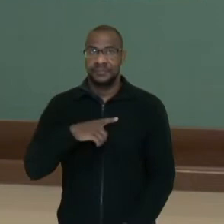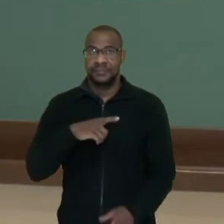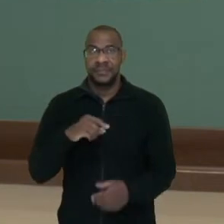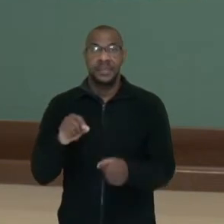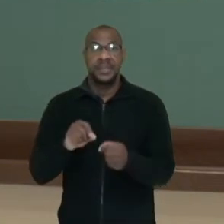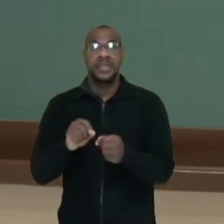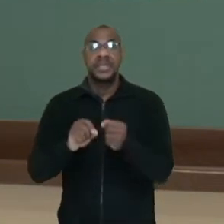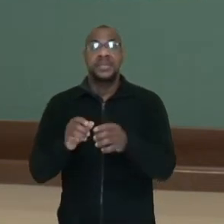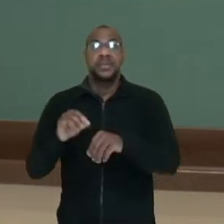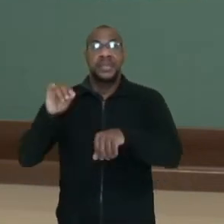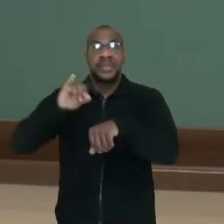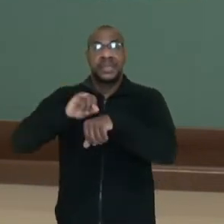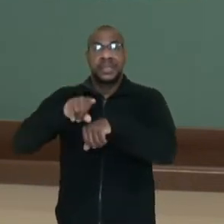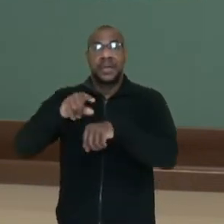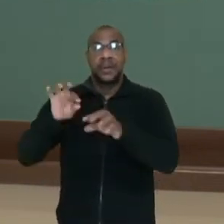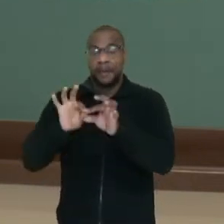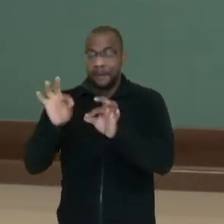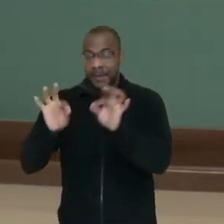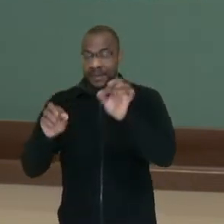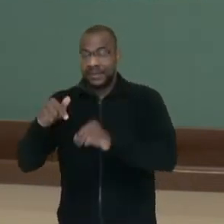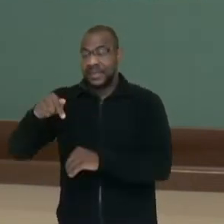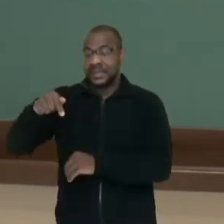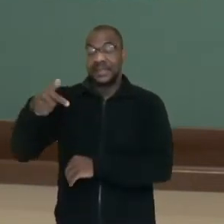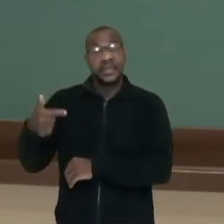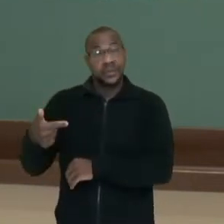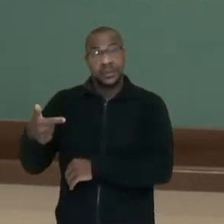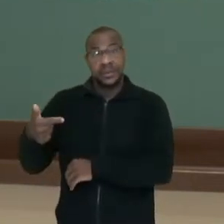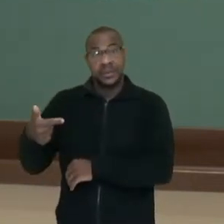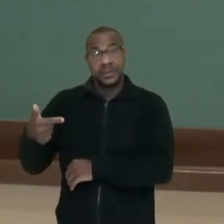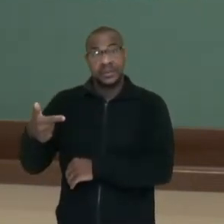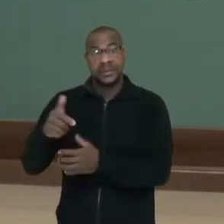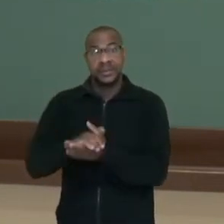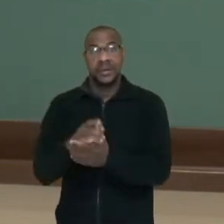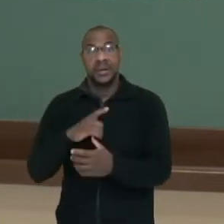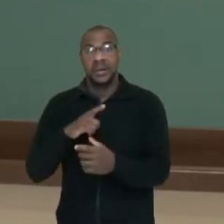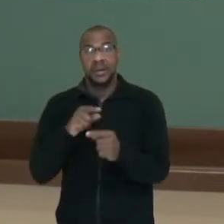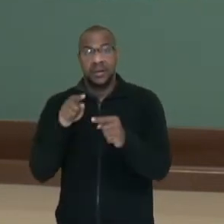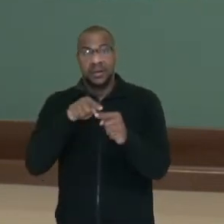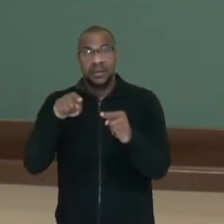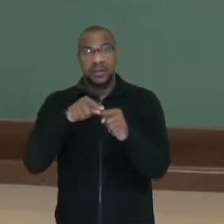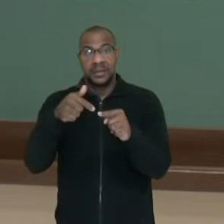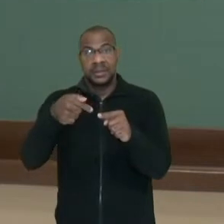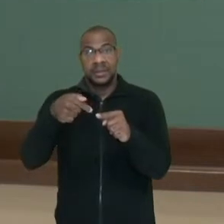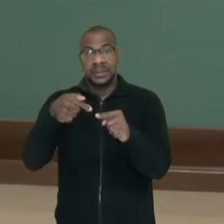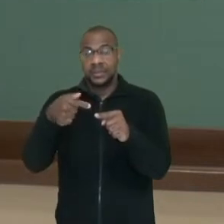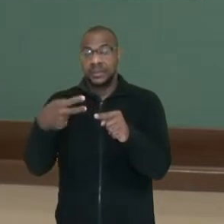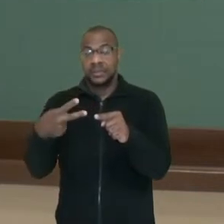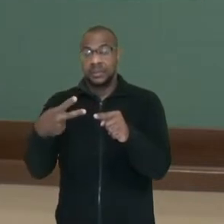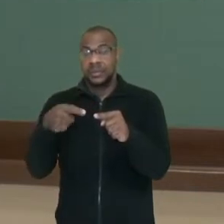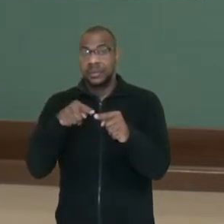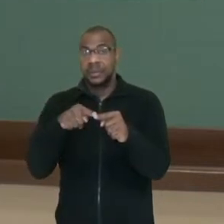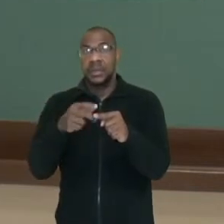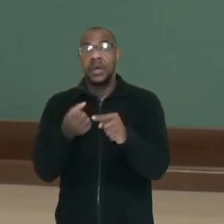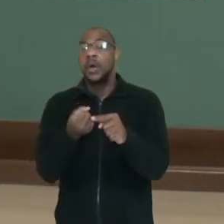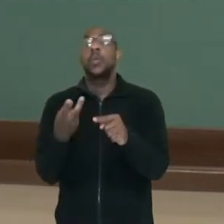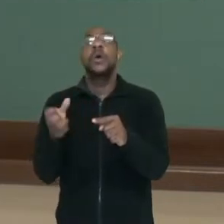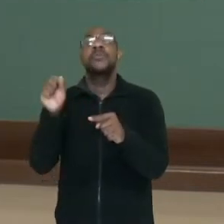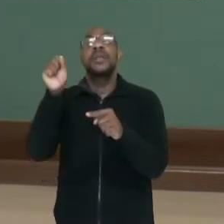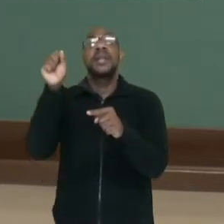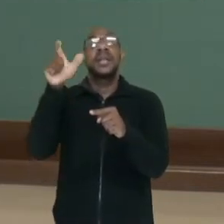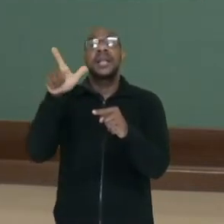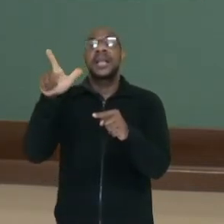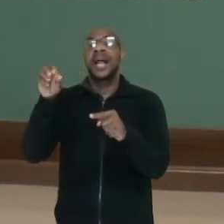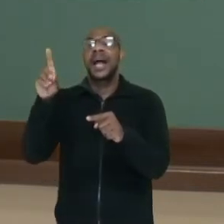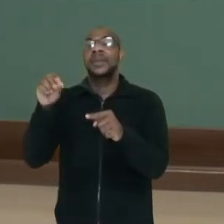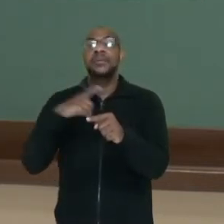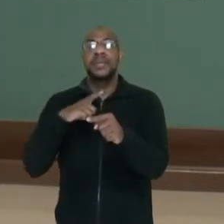ele nos deu esse ângulo central aqui, ó. Esse ângulo central é 72, esse ângulo aqui. Mas quantos lados eu tenho?